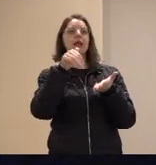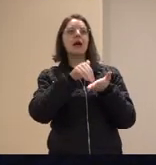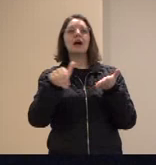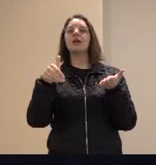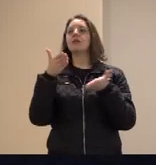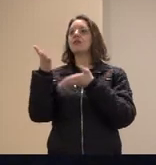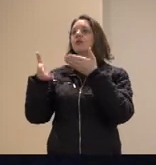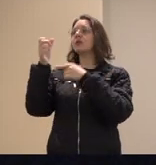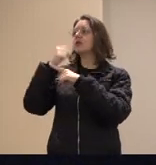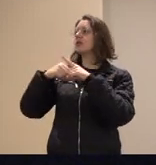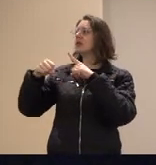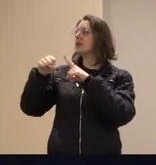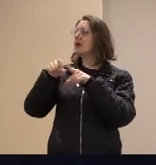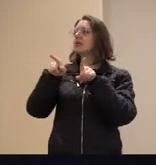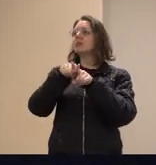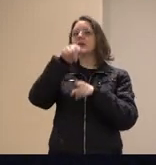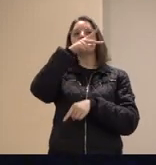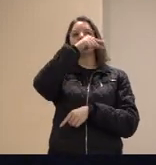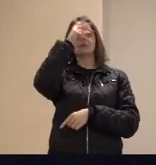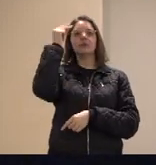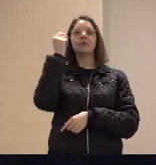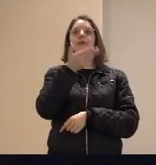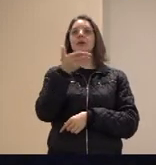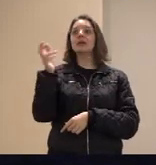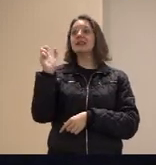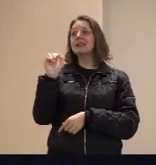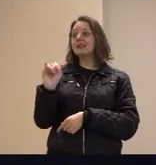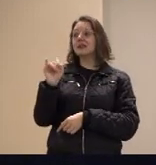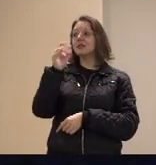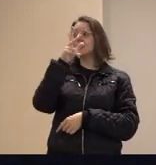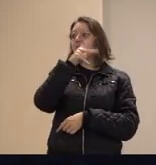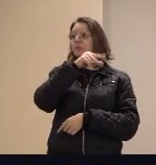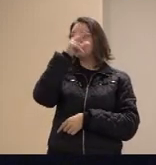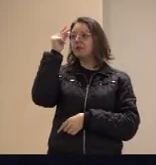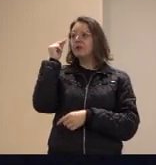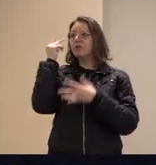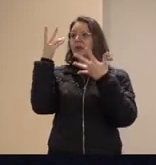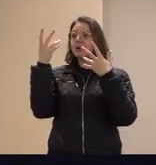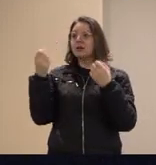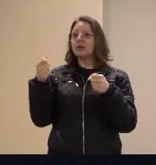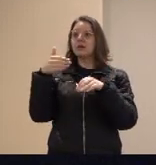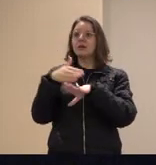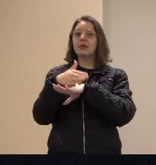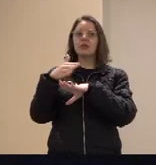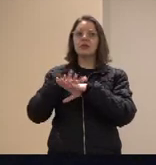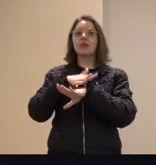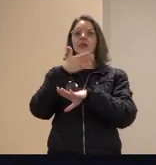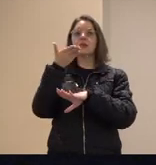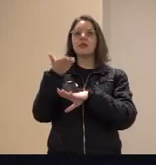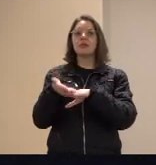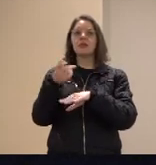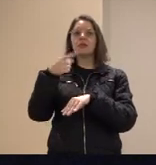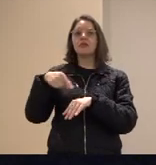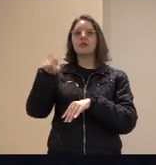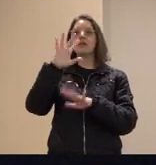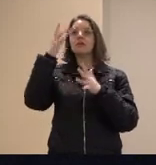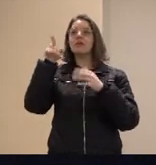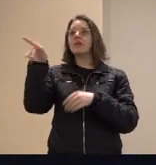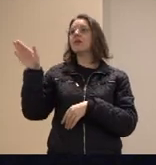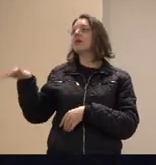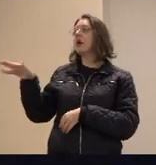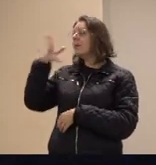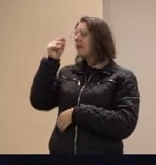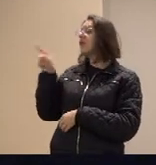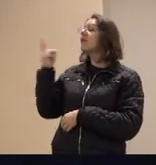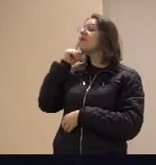Prefeitura. Se os nossos prefeitos tivessem sentado do lado de vocês aqui até o final do dia, vocês iam cutucar muito. Está vendo, prefeito? Está vendo, prefeito?